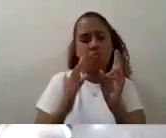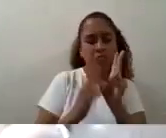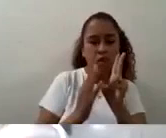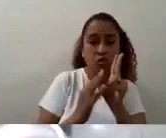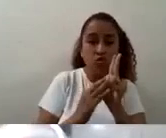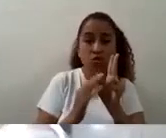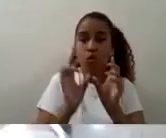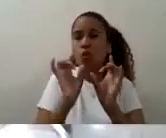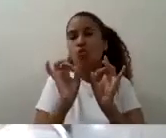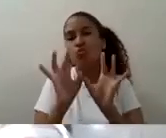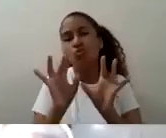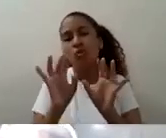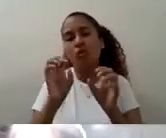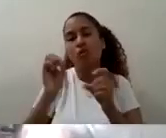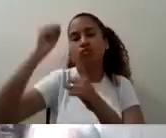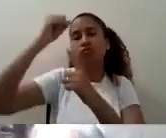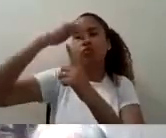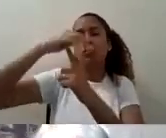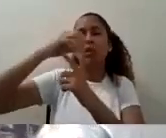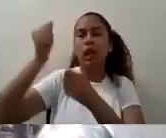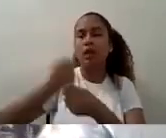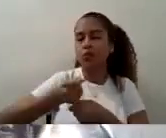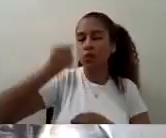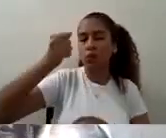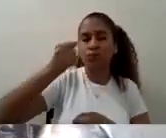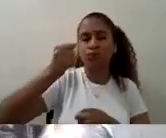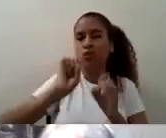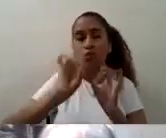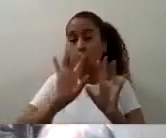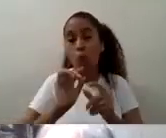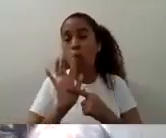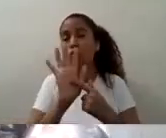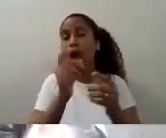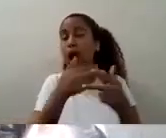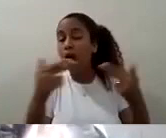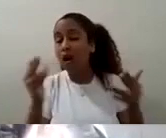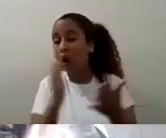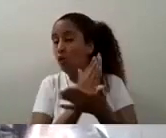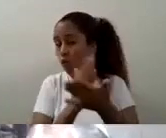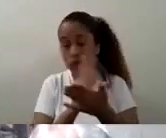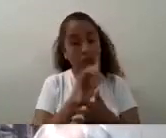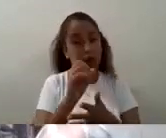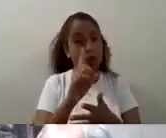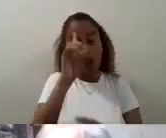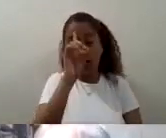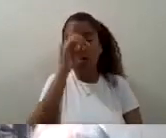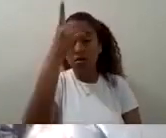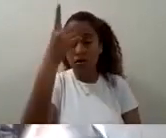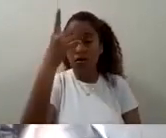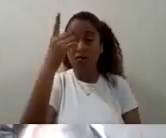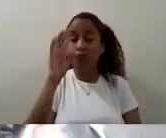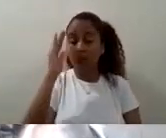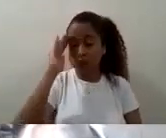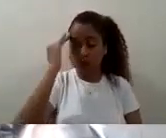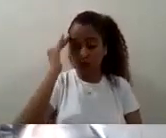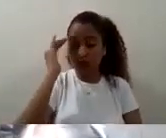o guarda-chuva de Cristo. Mas a ideia da campanha é a gente entender que a fé em